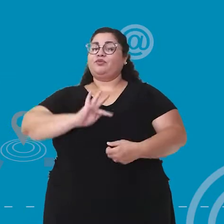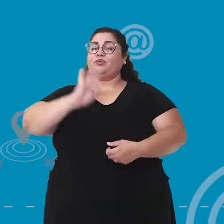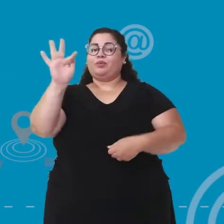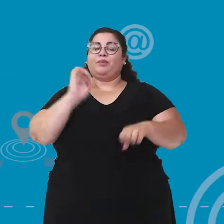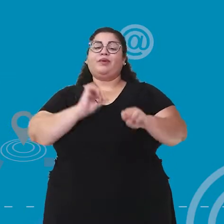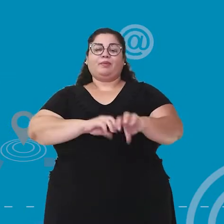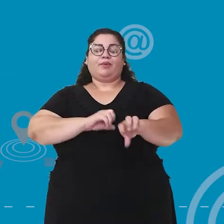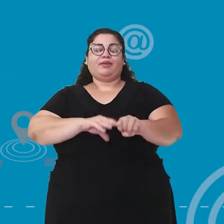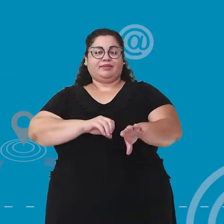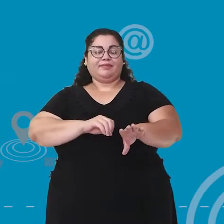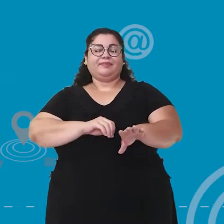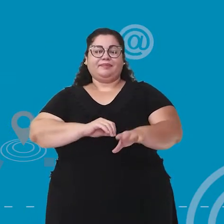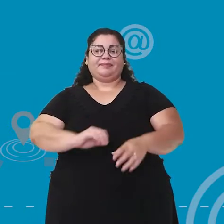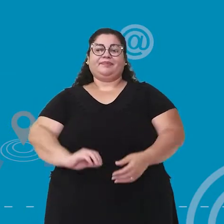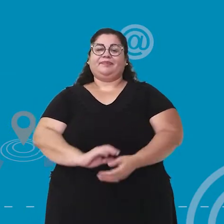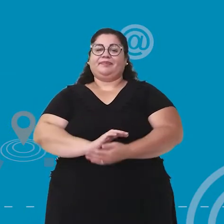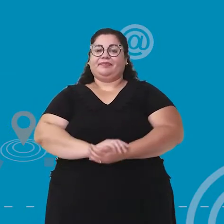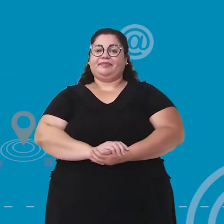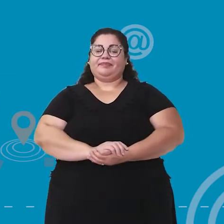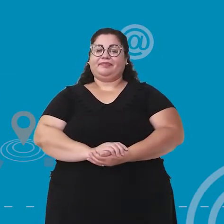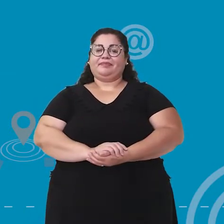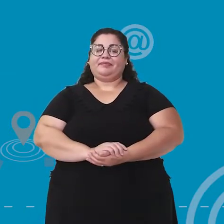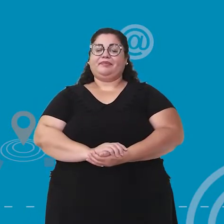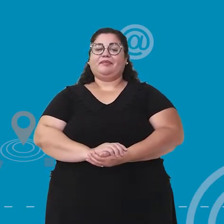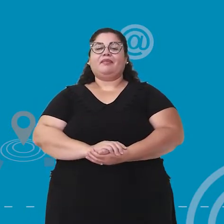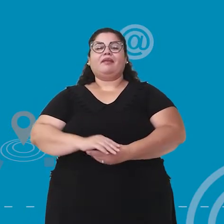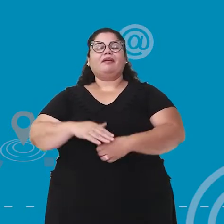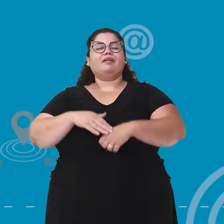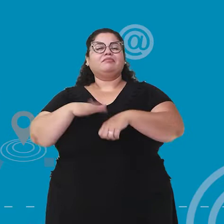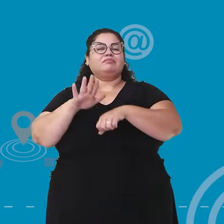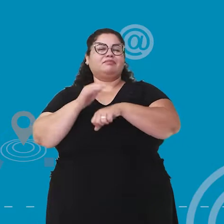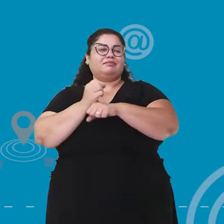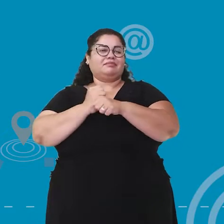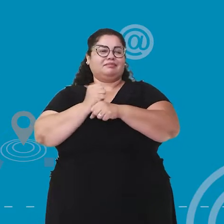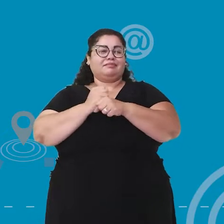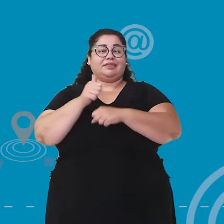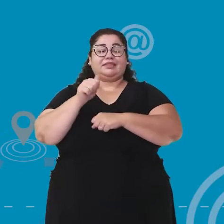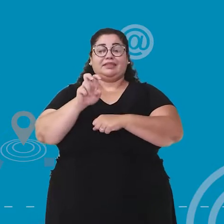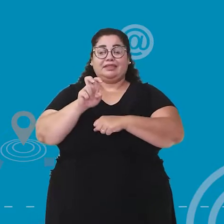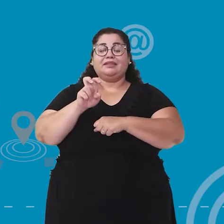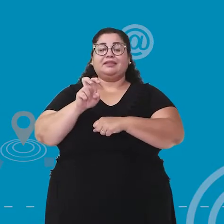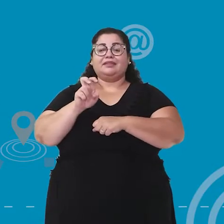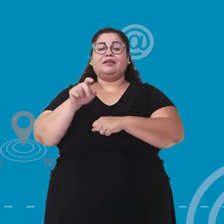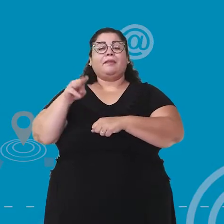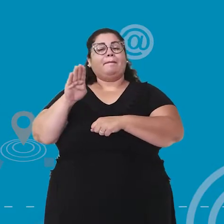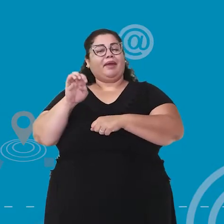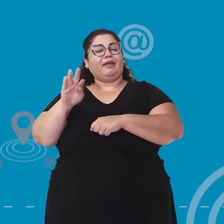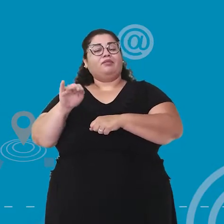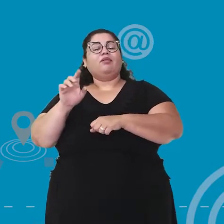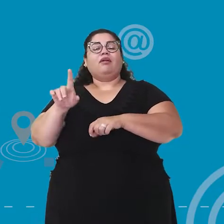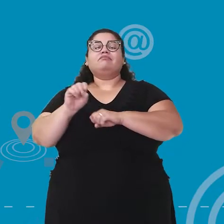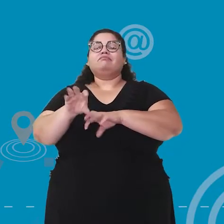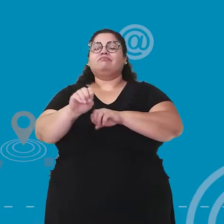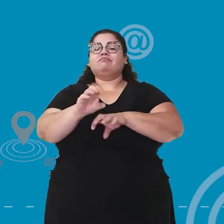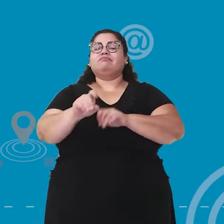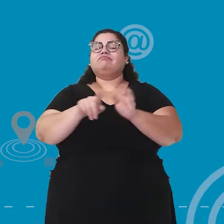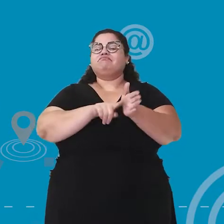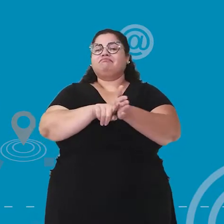sobre o futuro da educação. Há mais de 15 anos, Beto é